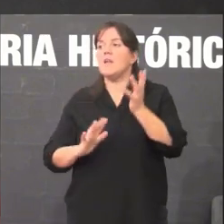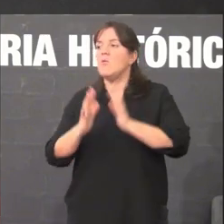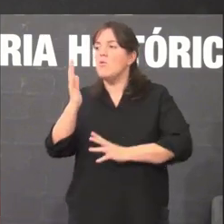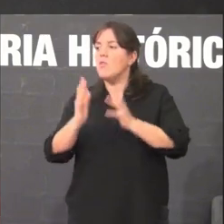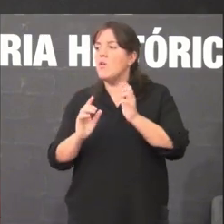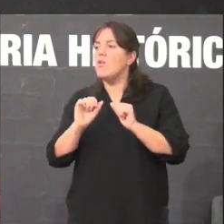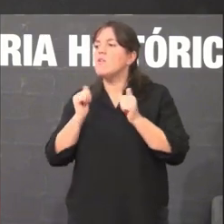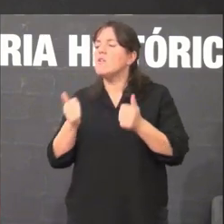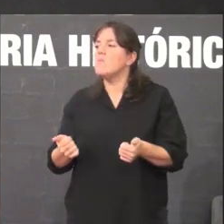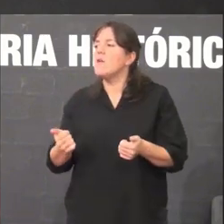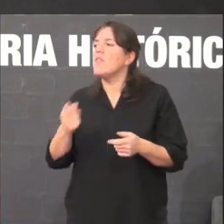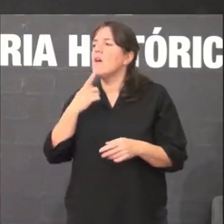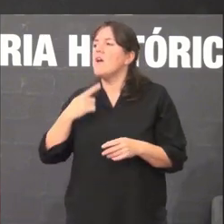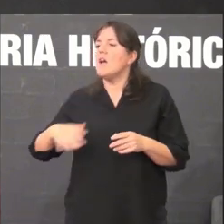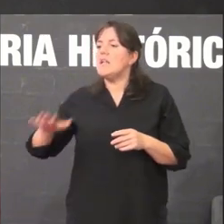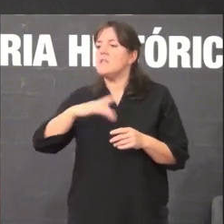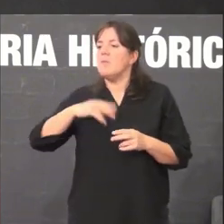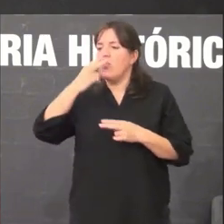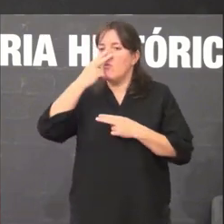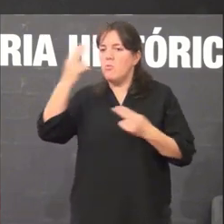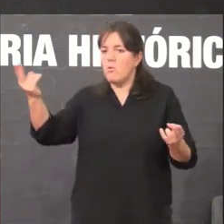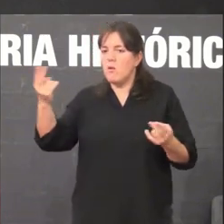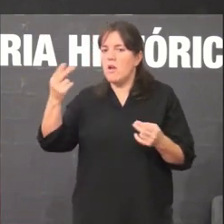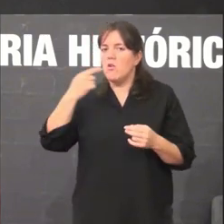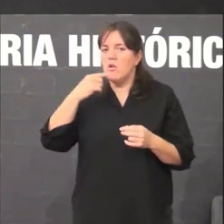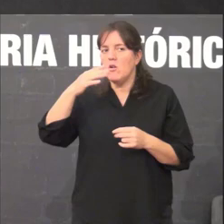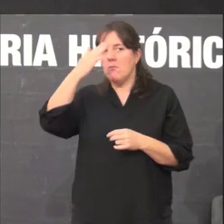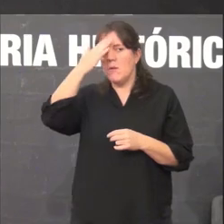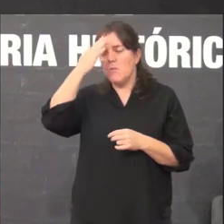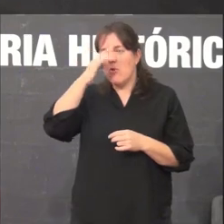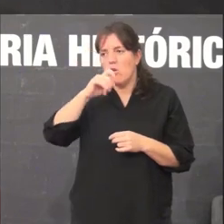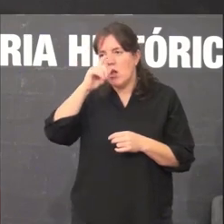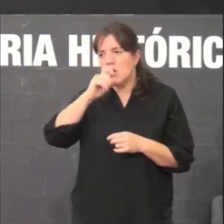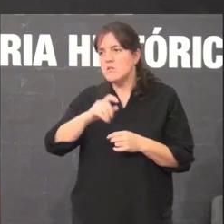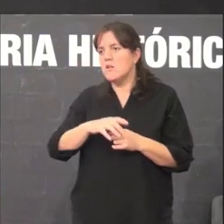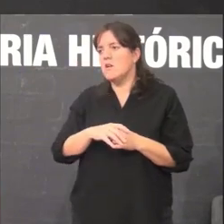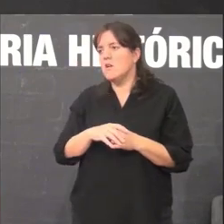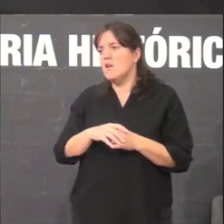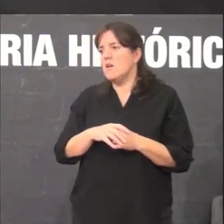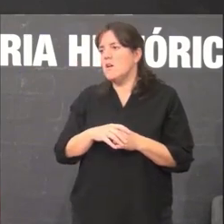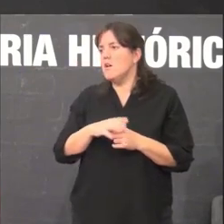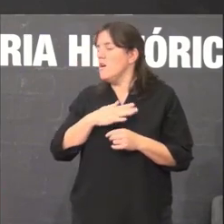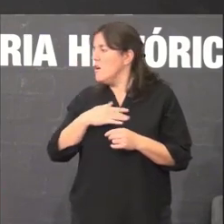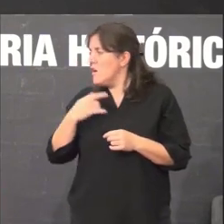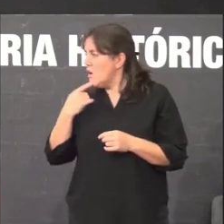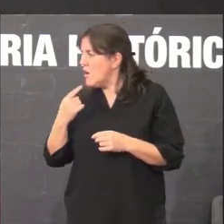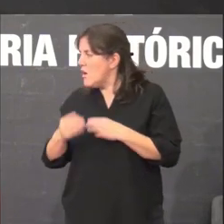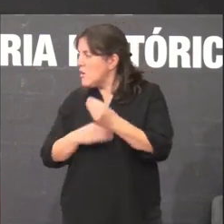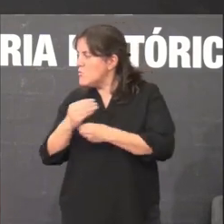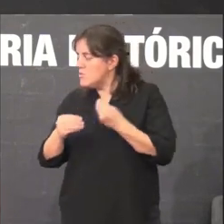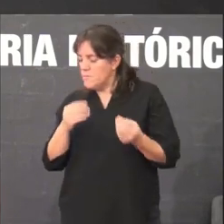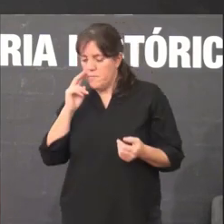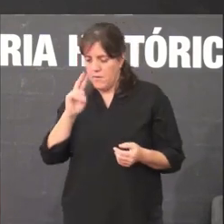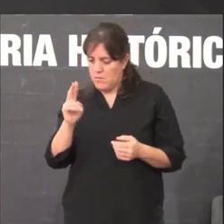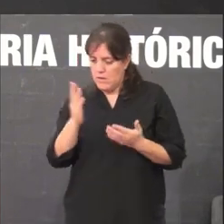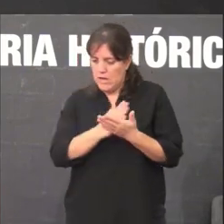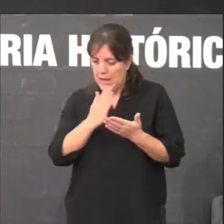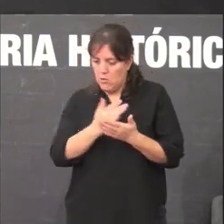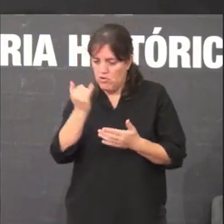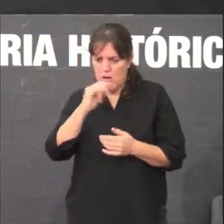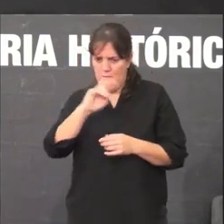espaço público memórias, testemunhos, livros, aliás, quando se vai ver vários livros de